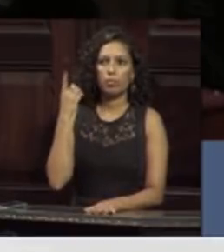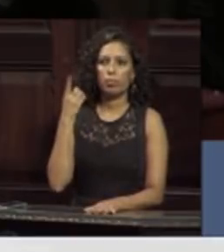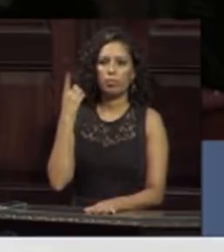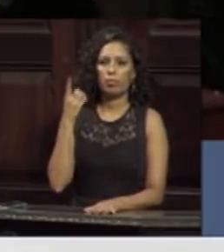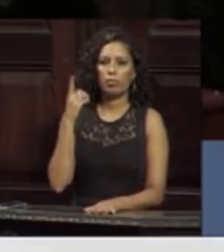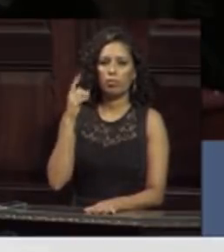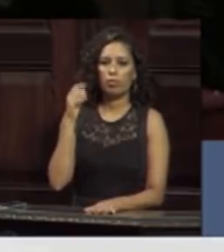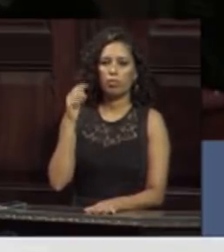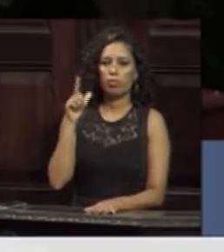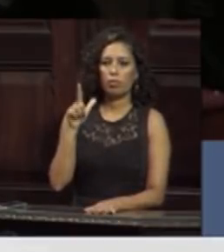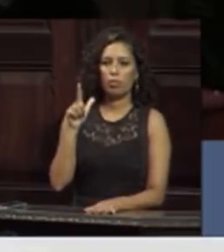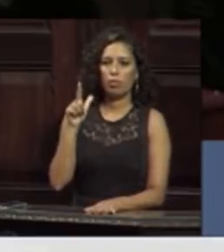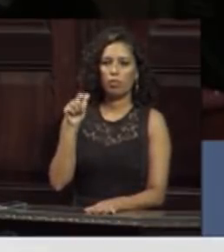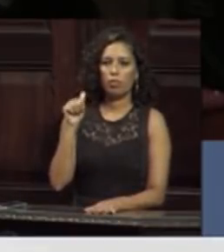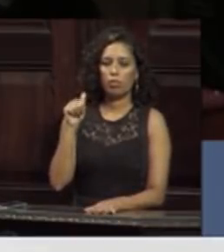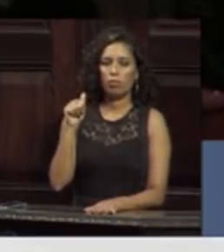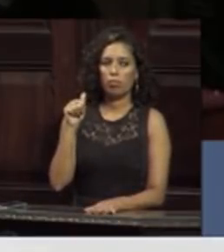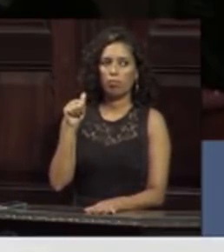André Lazzaroni.